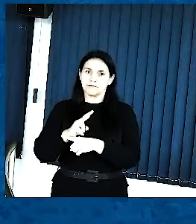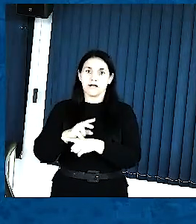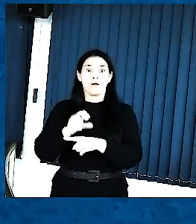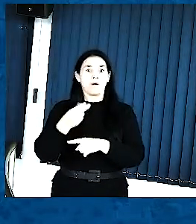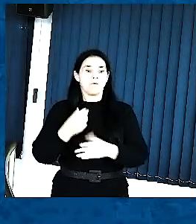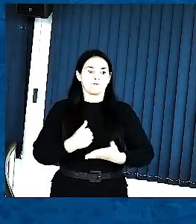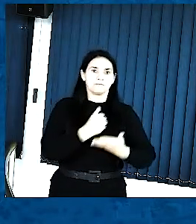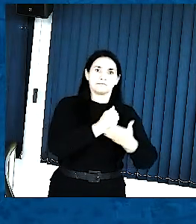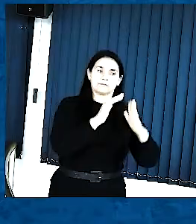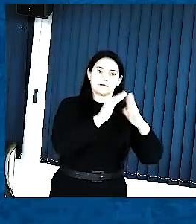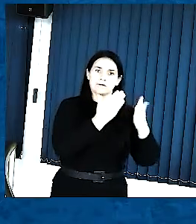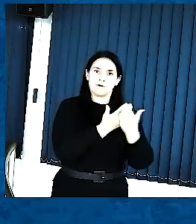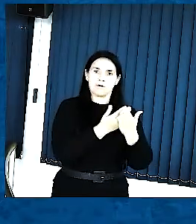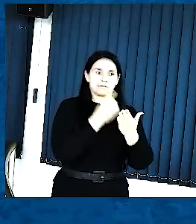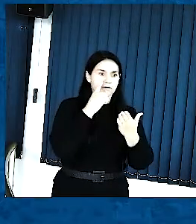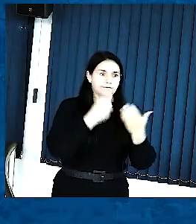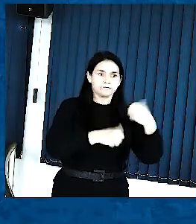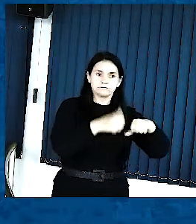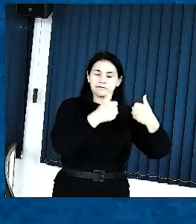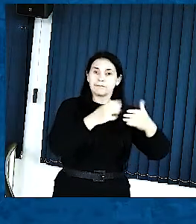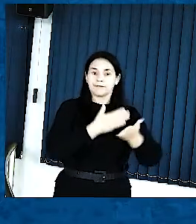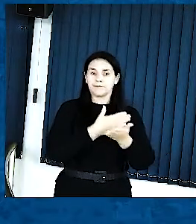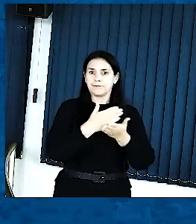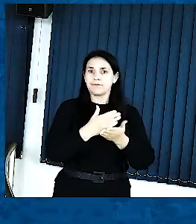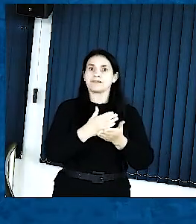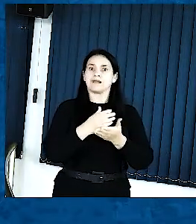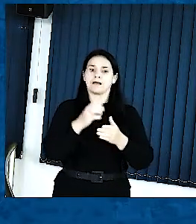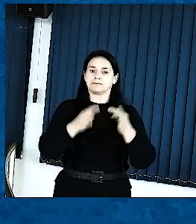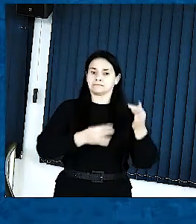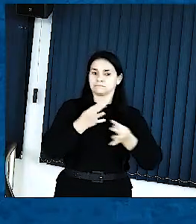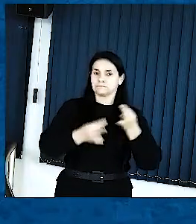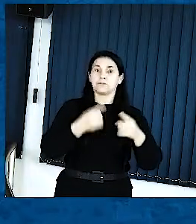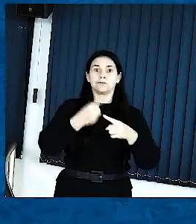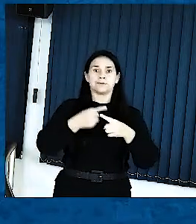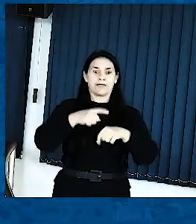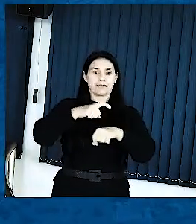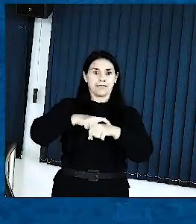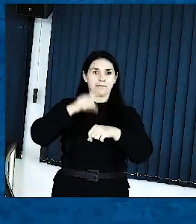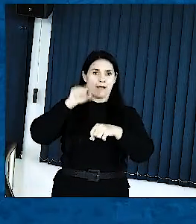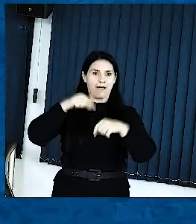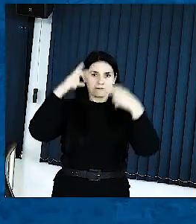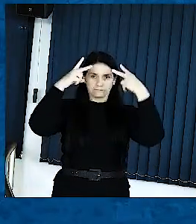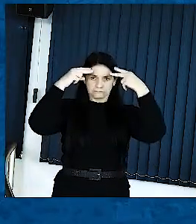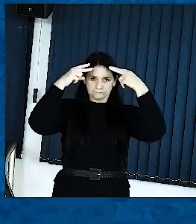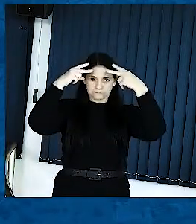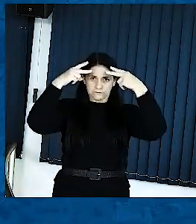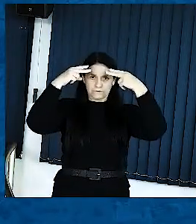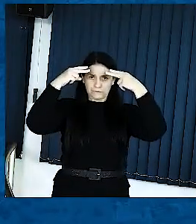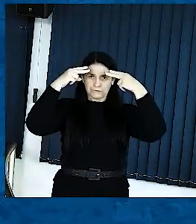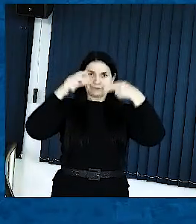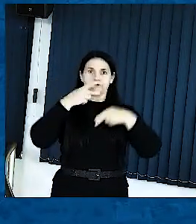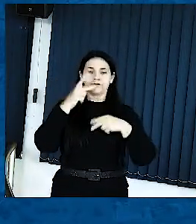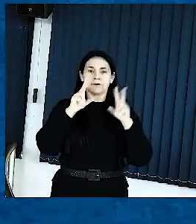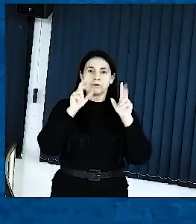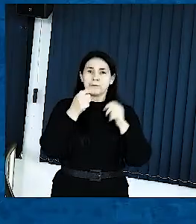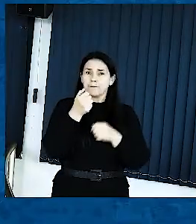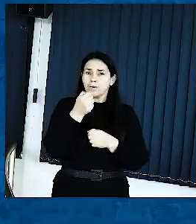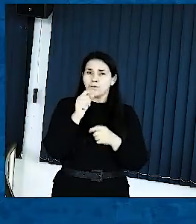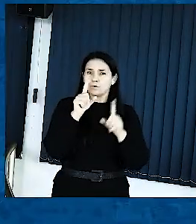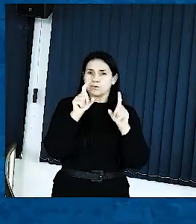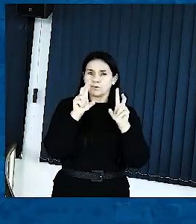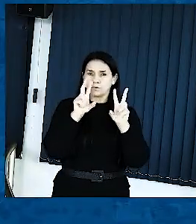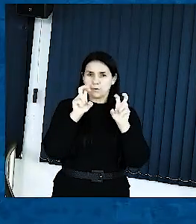e iniciar intervenção, porque tempo é neurônio. Eu vou falar um pouquinho sobre a importância